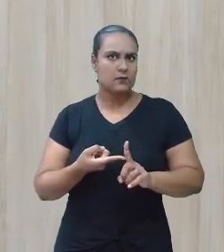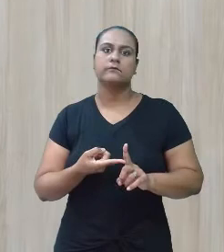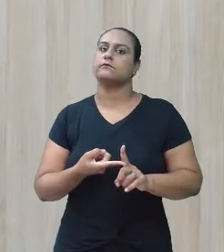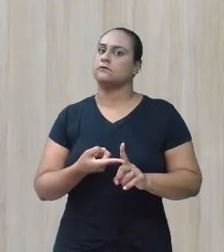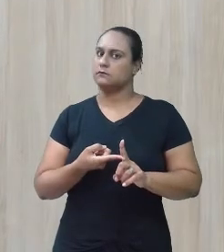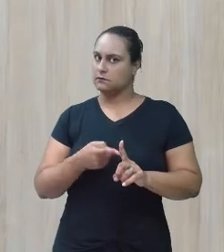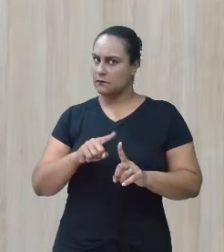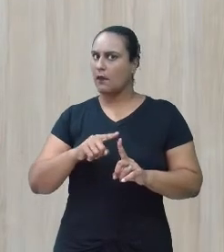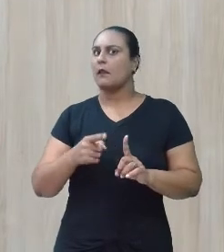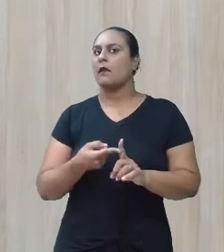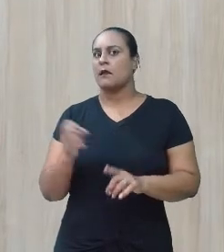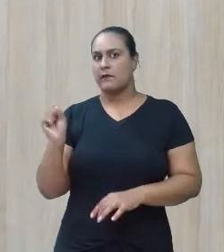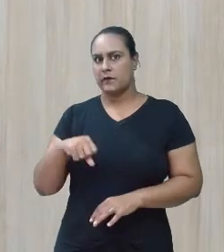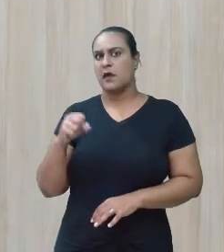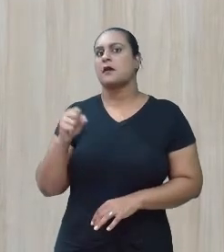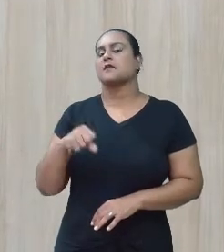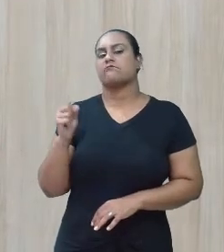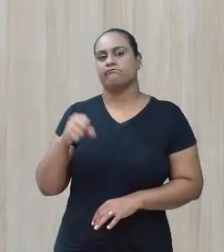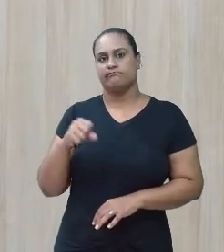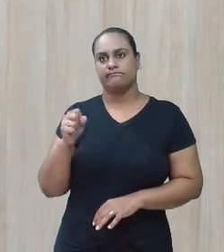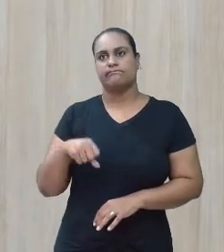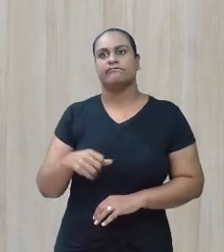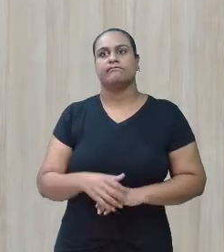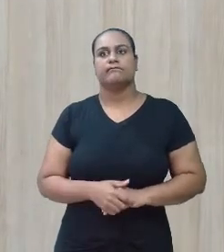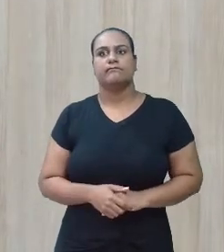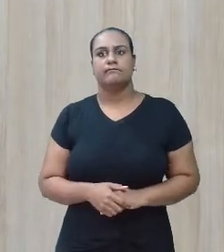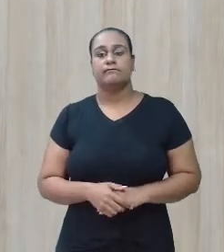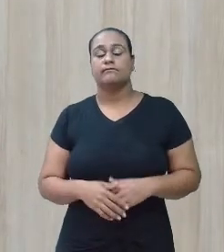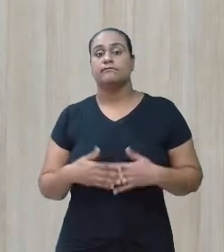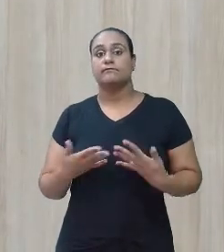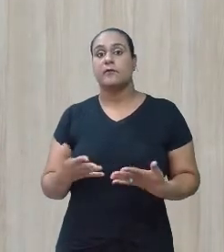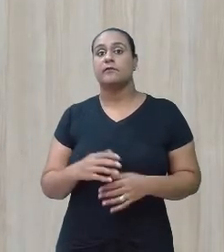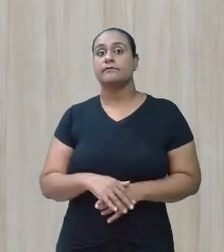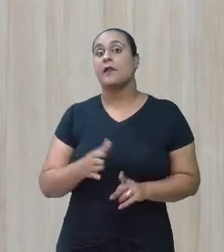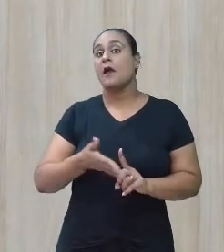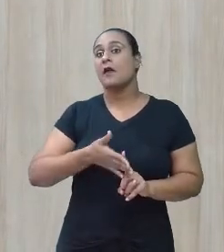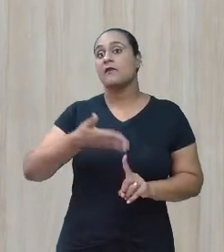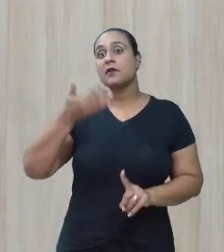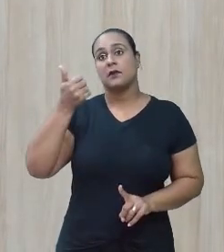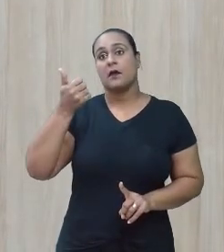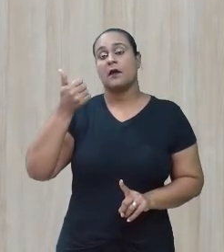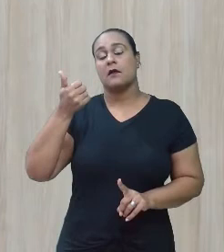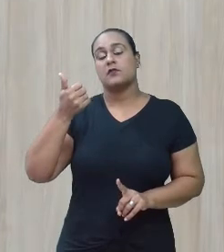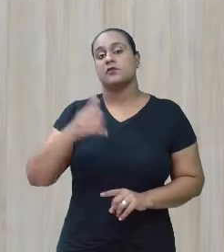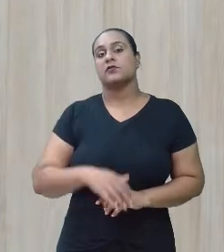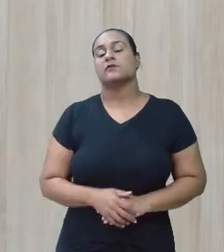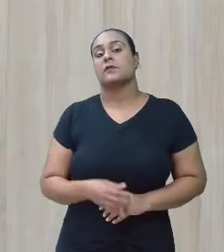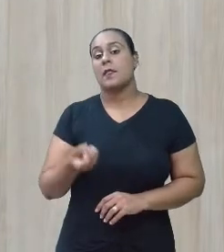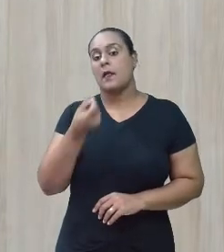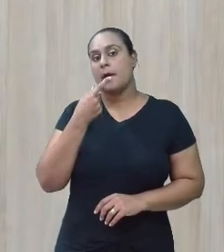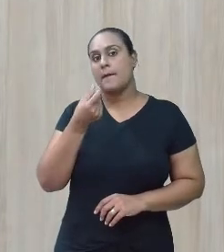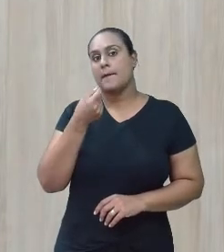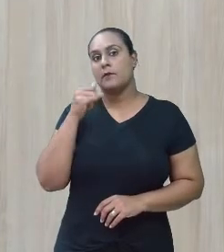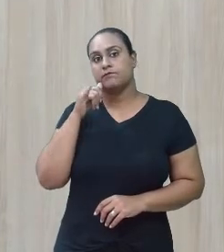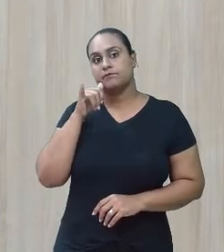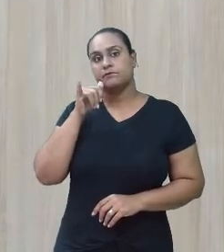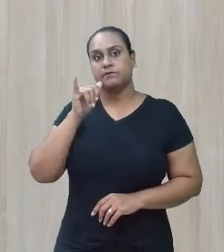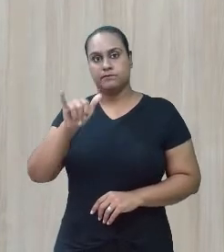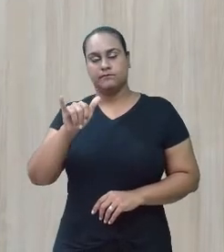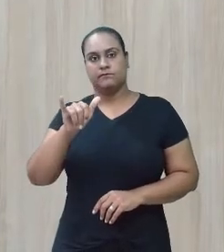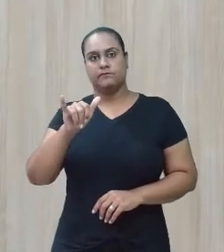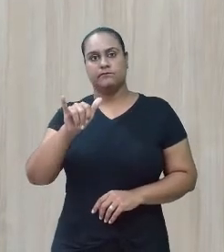que ocorre o risco também de ter a gravidez. E aqui as vantagens, né, da pílula anticoncepcional.